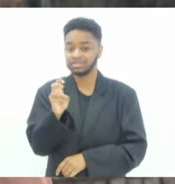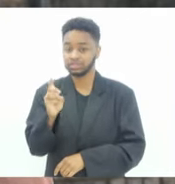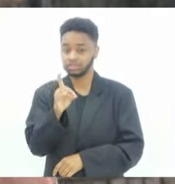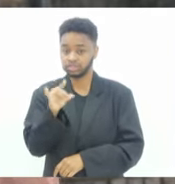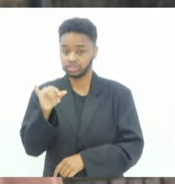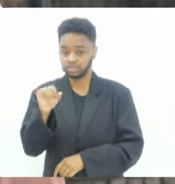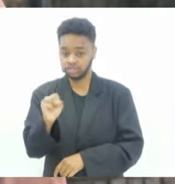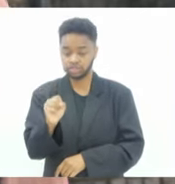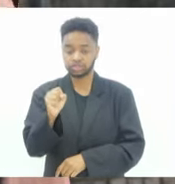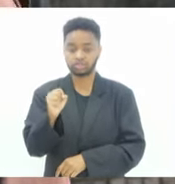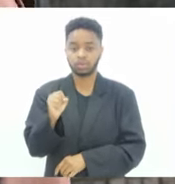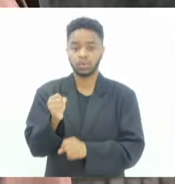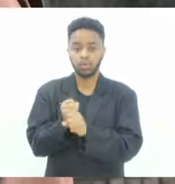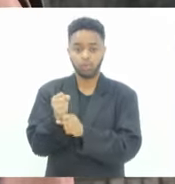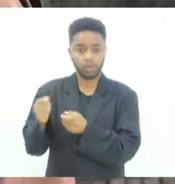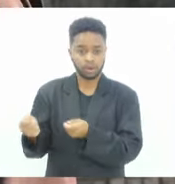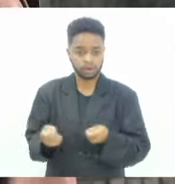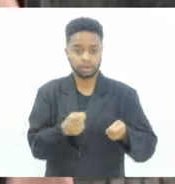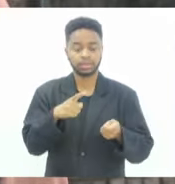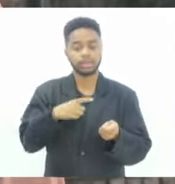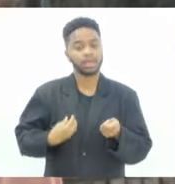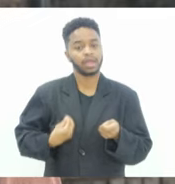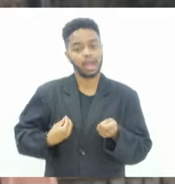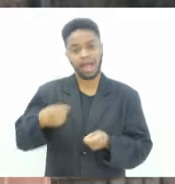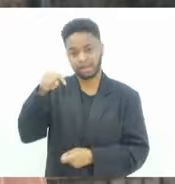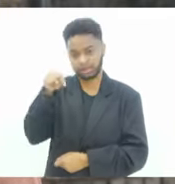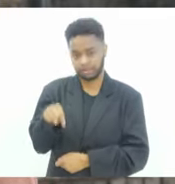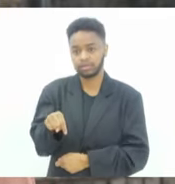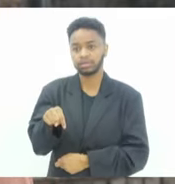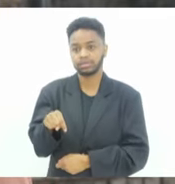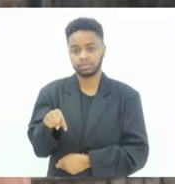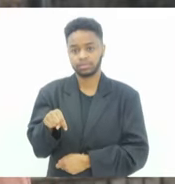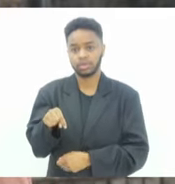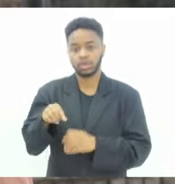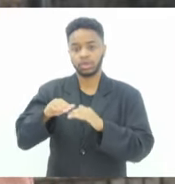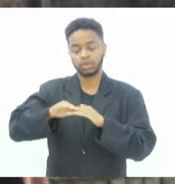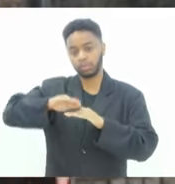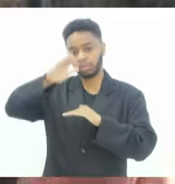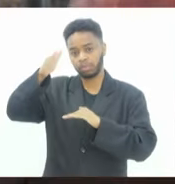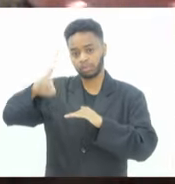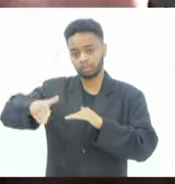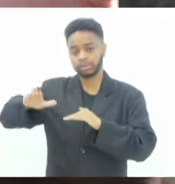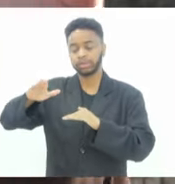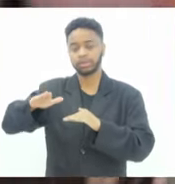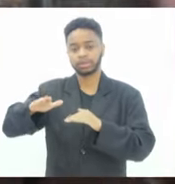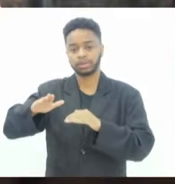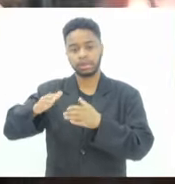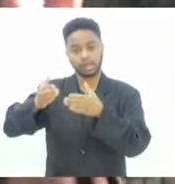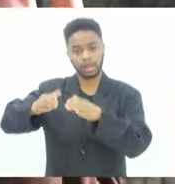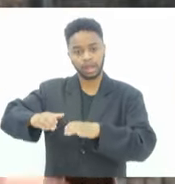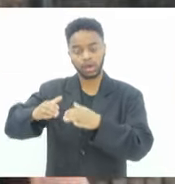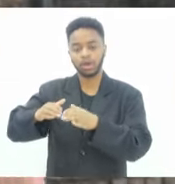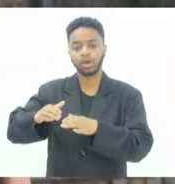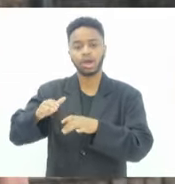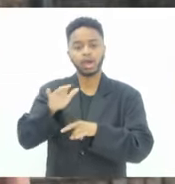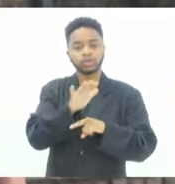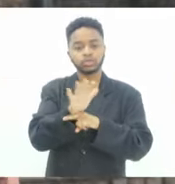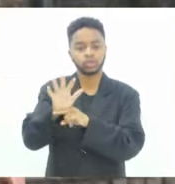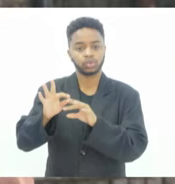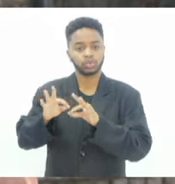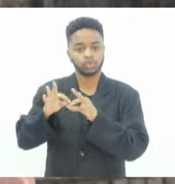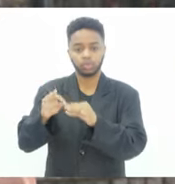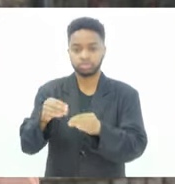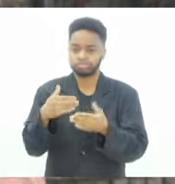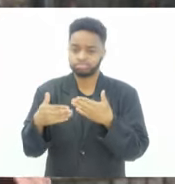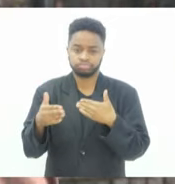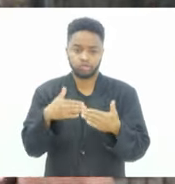ano, Santo Antônio está aqui, sobre este monte no Largo da Carioca, intercedendo por todos, independente da